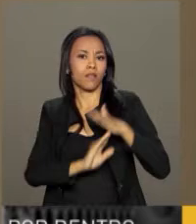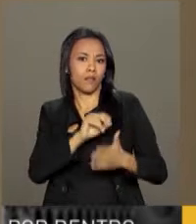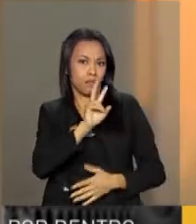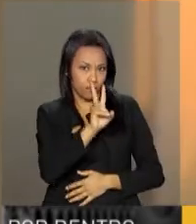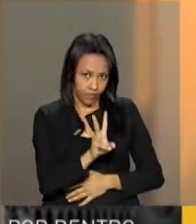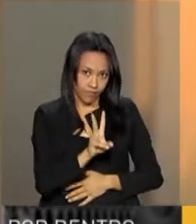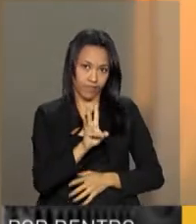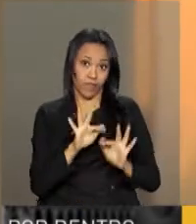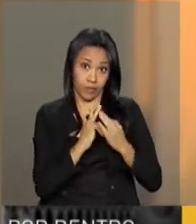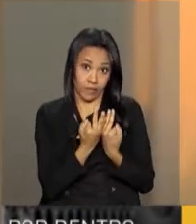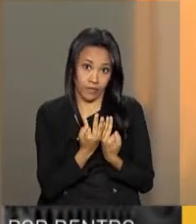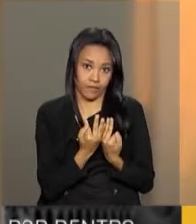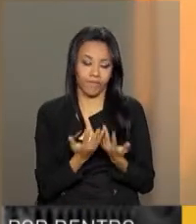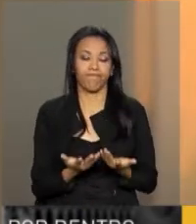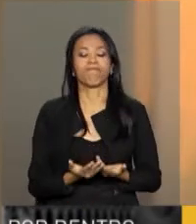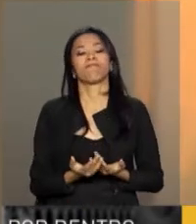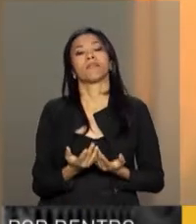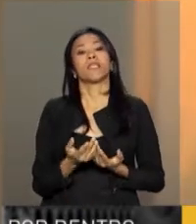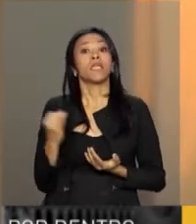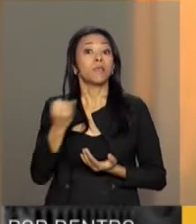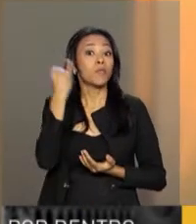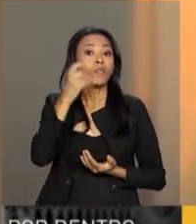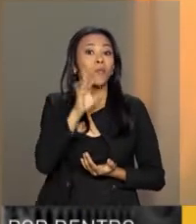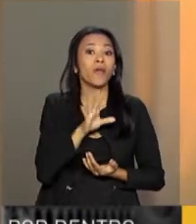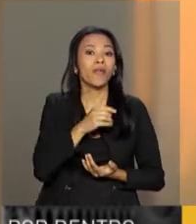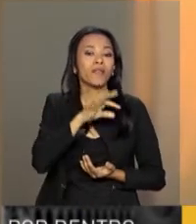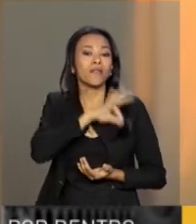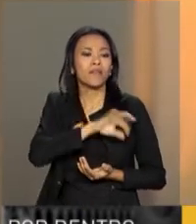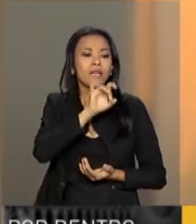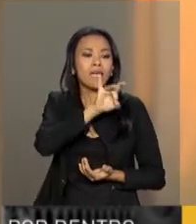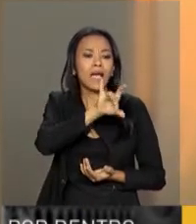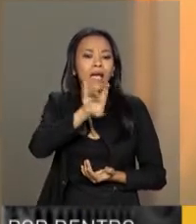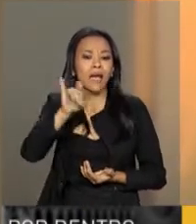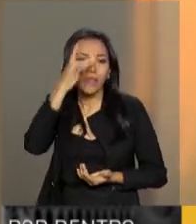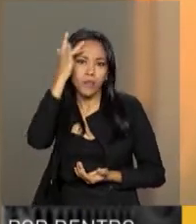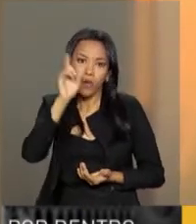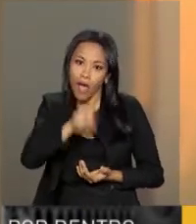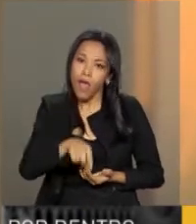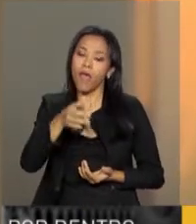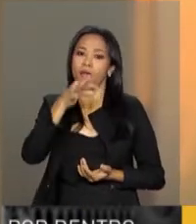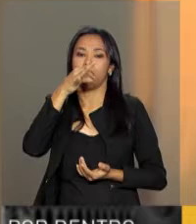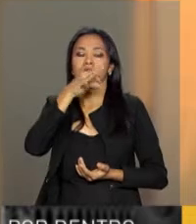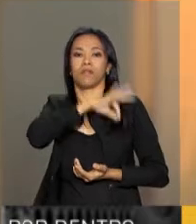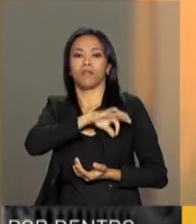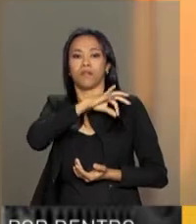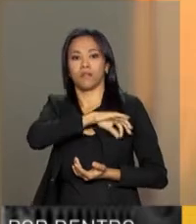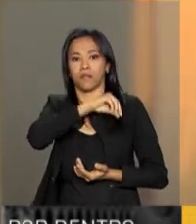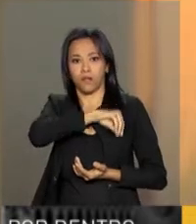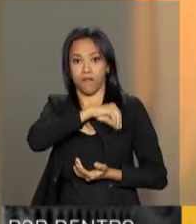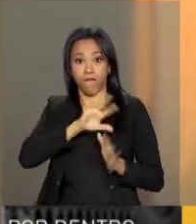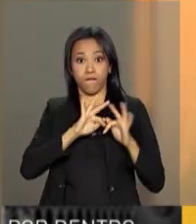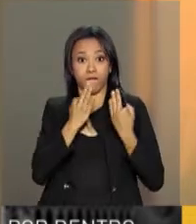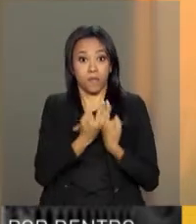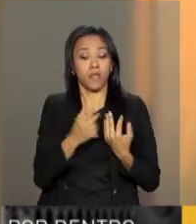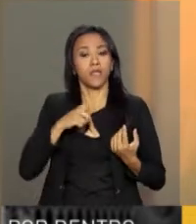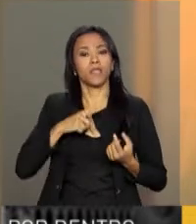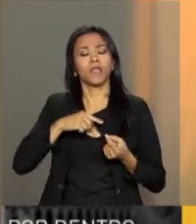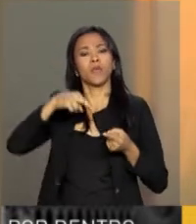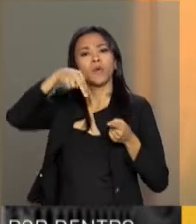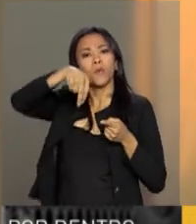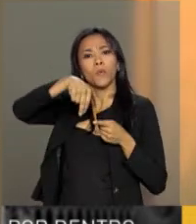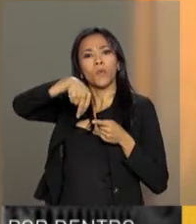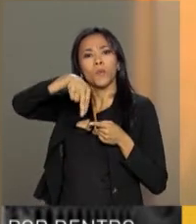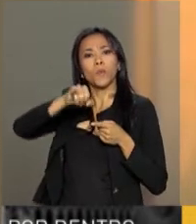mínimos importa destacar que não é a renda per capta e sim a renda familiar ele tem que ter cones que é o número de identificação